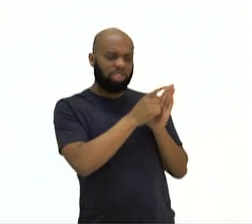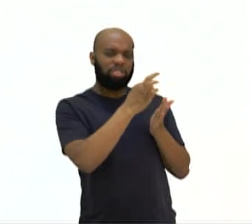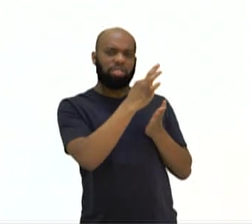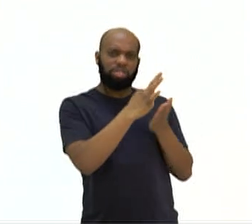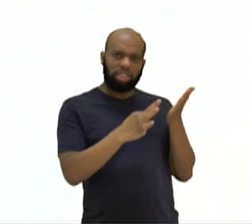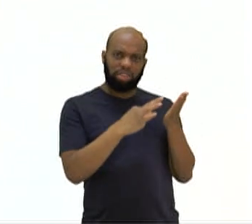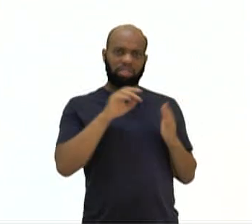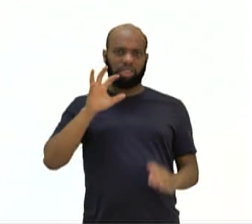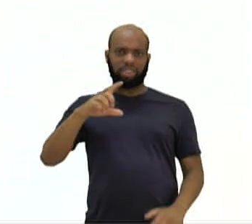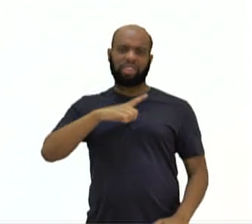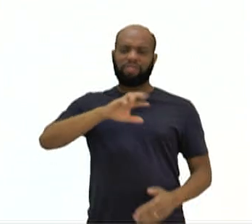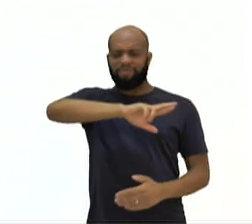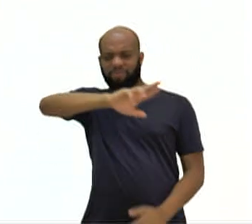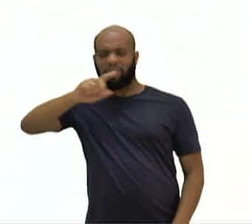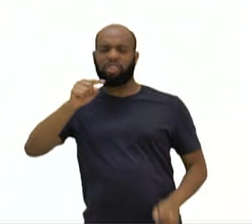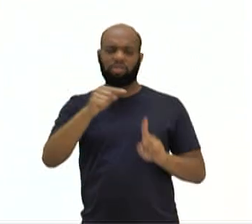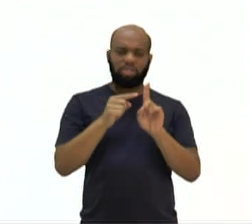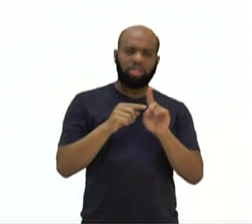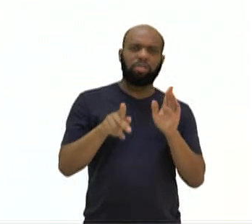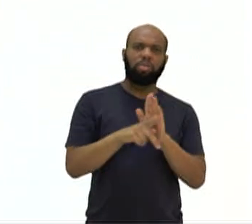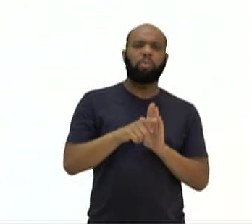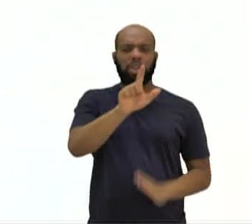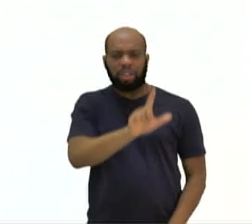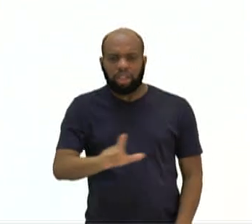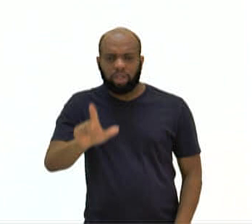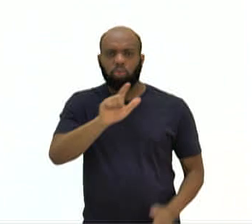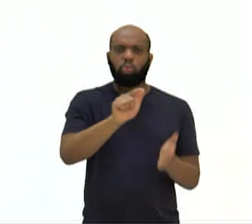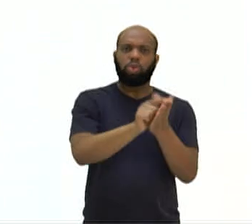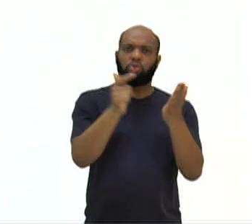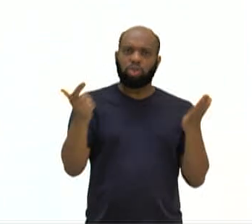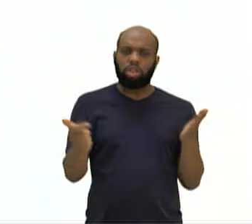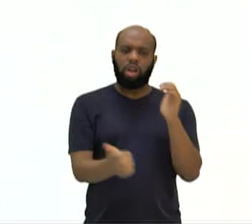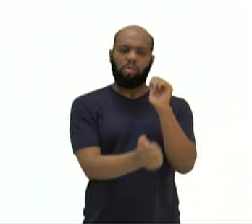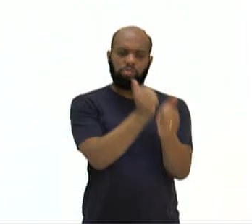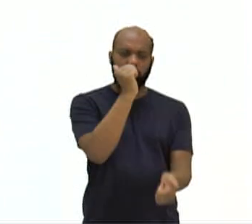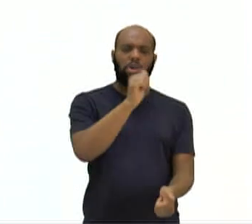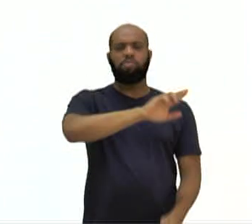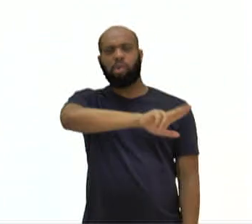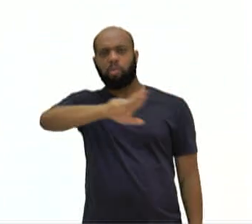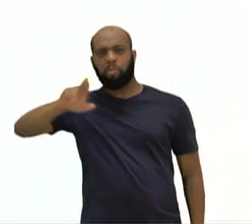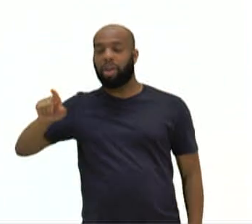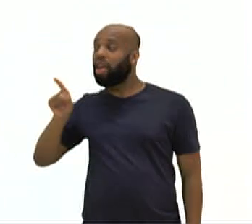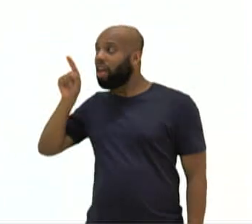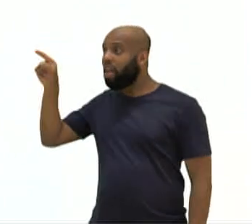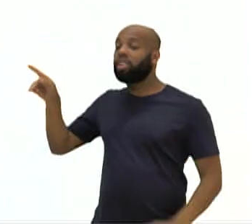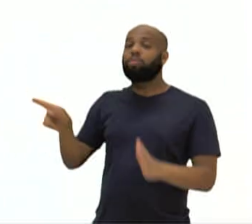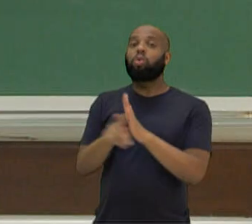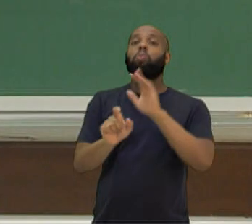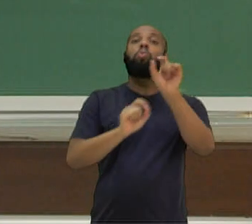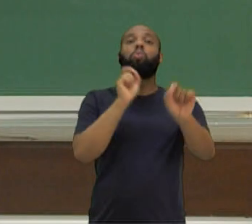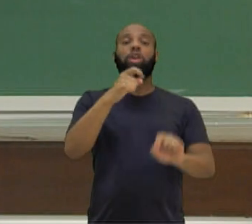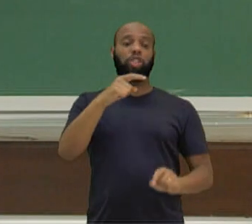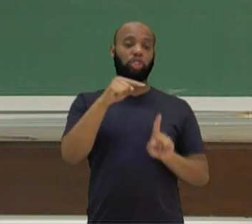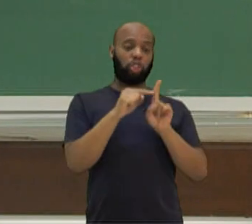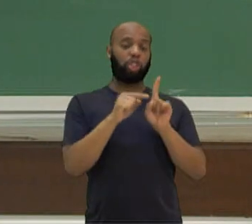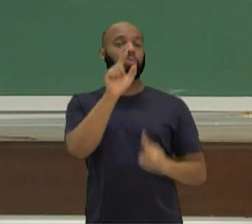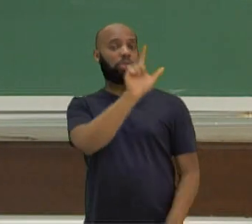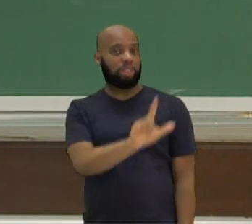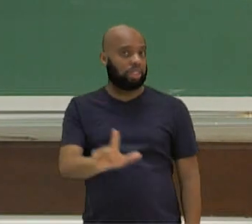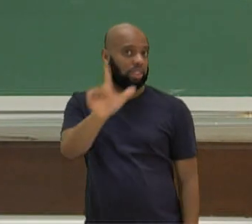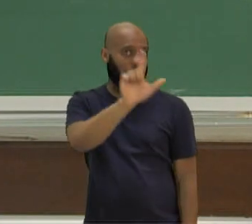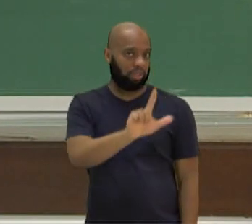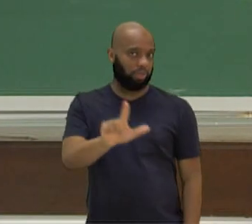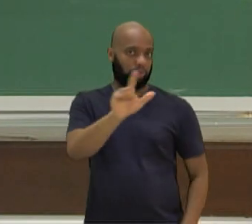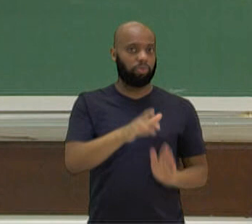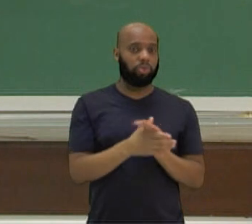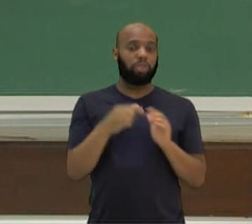crônica esportiva, crônica literária, crônica jornalística. Essa crônica aqui é uma crônica literária, tudo bem?